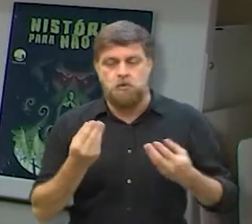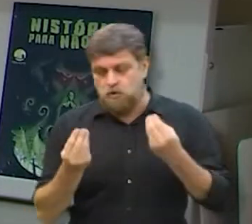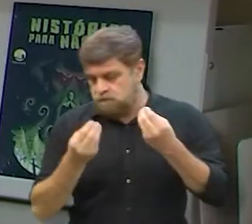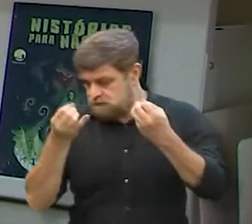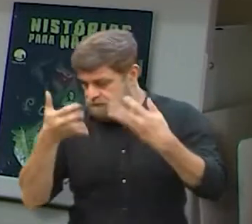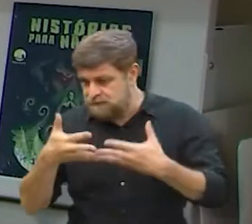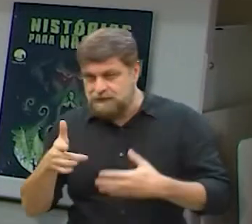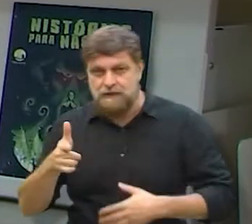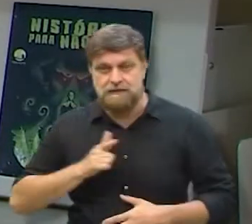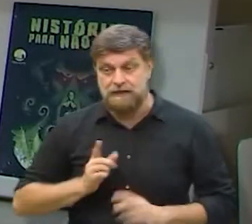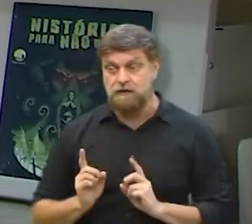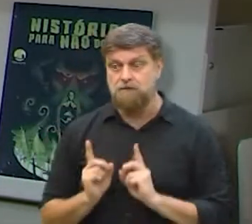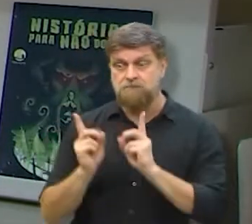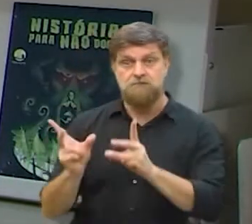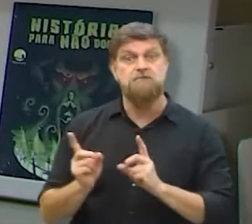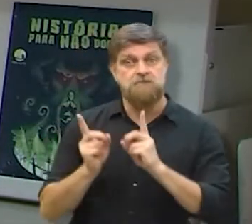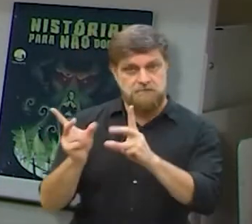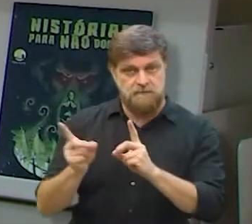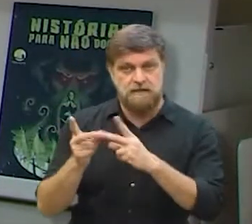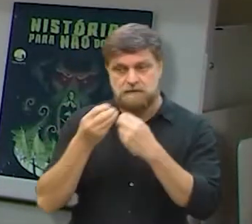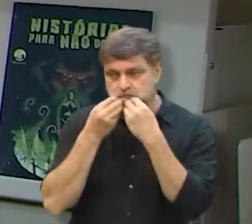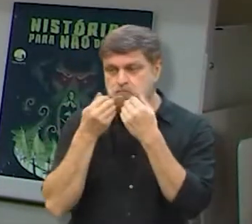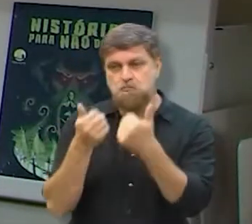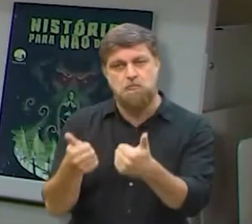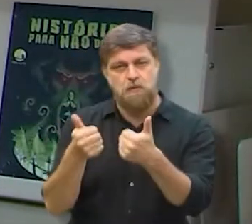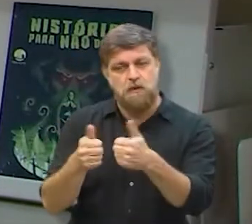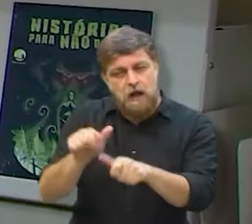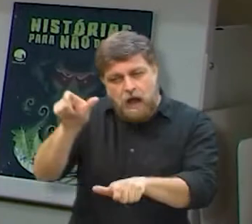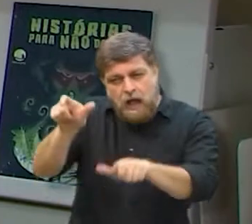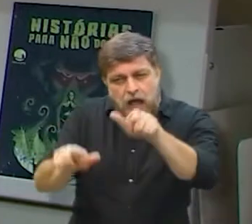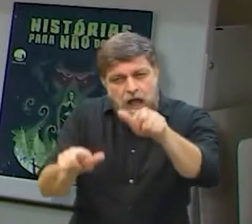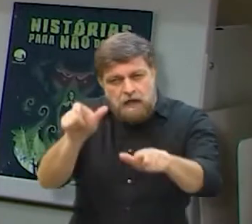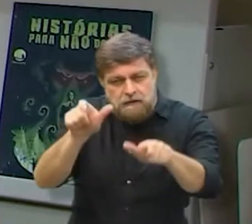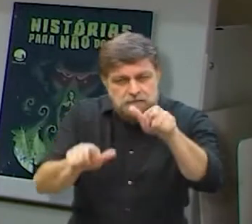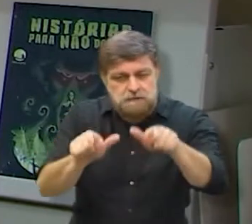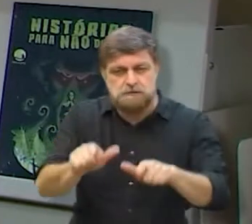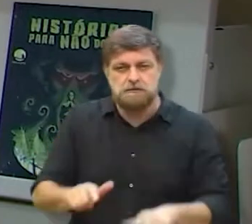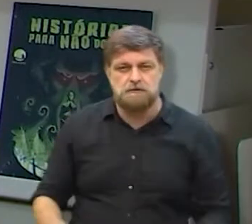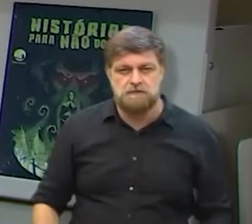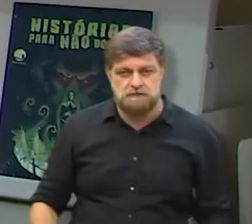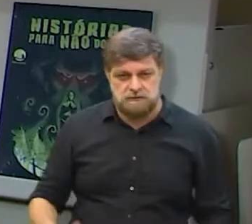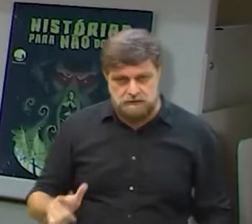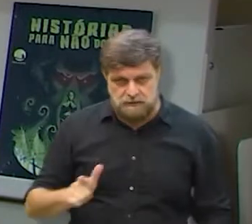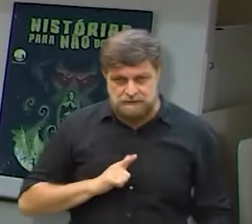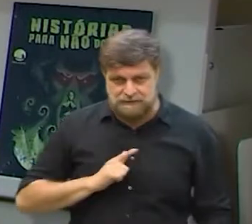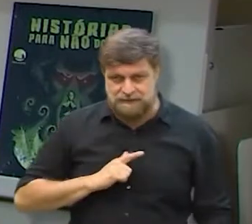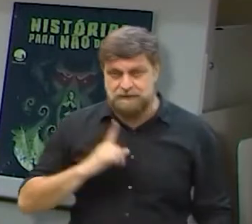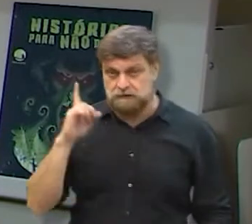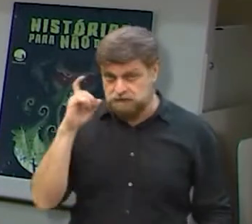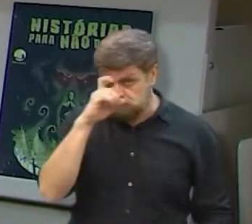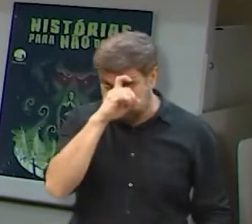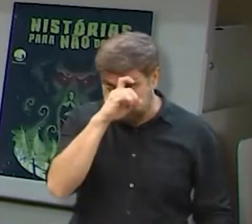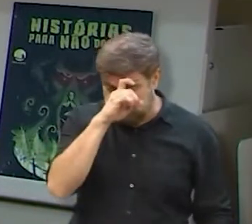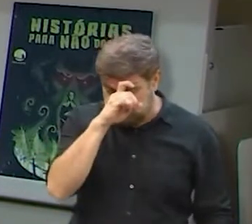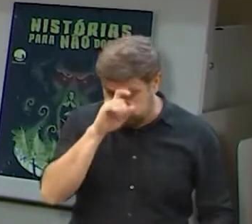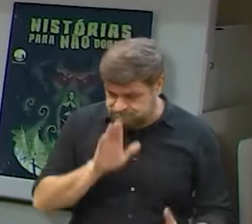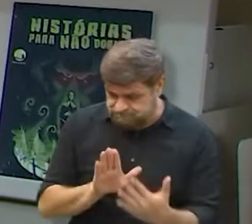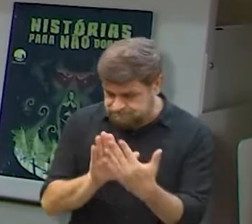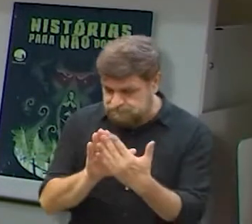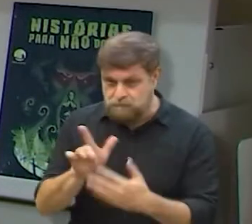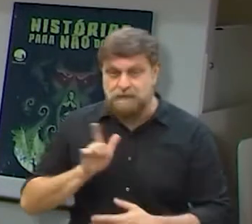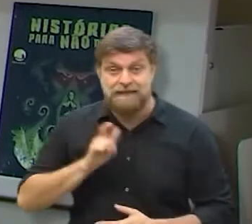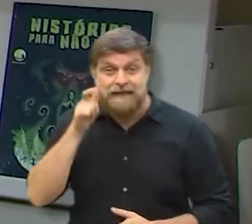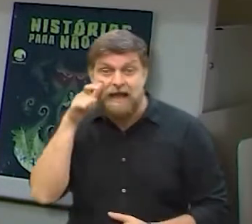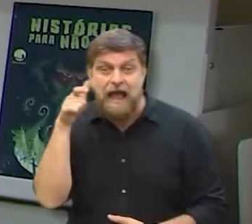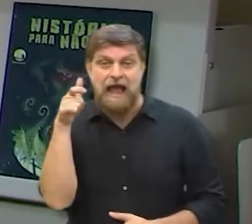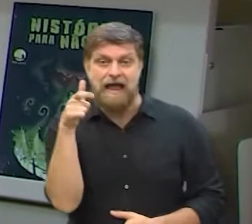tido, vamos dizer, muitas boas vendas. Significa que o público, apesar de estar passando por